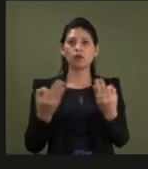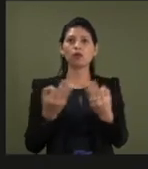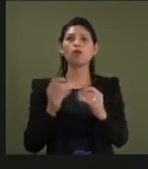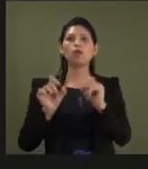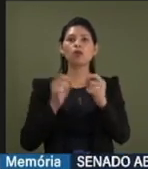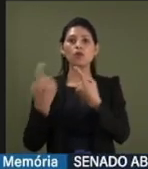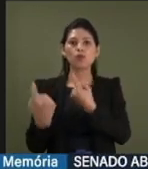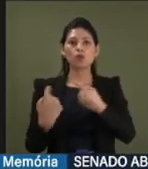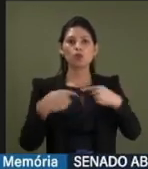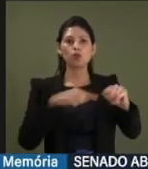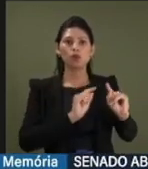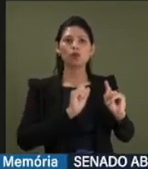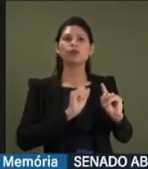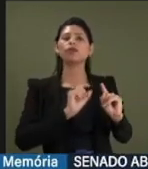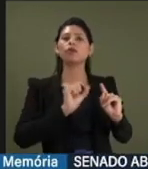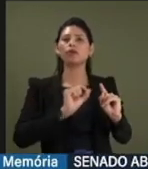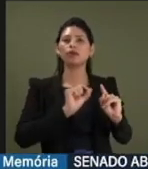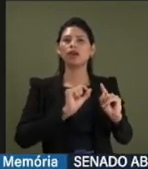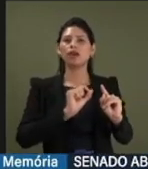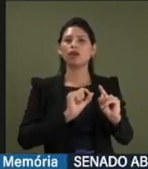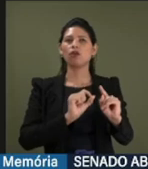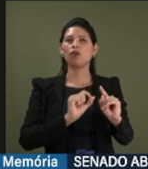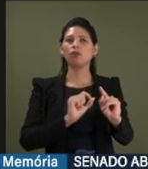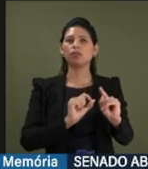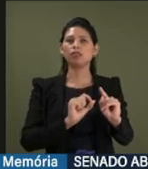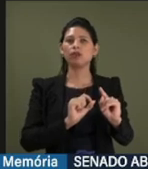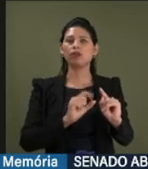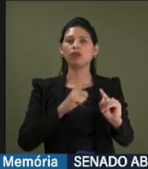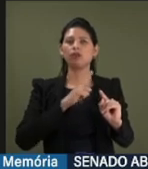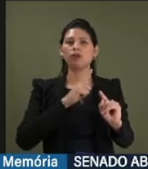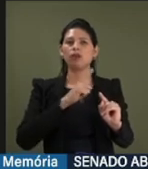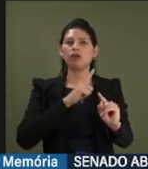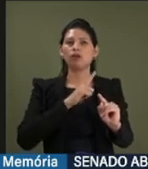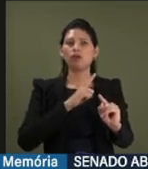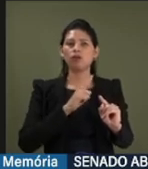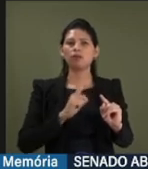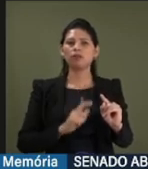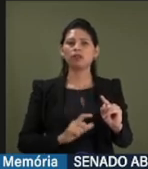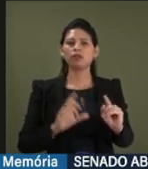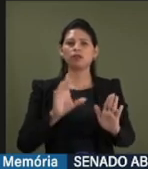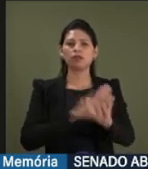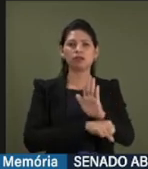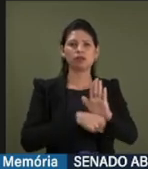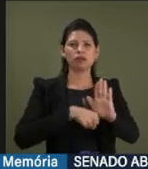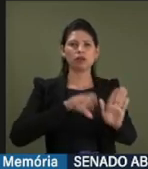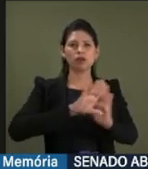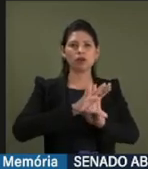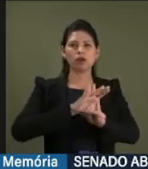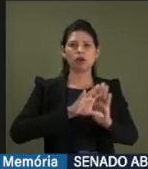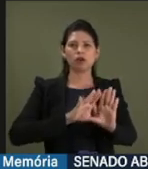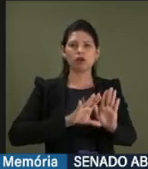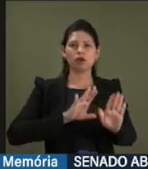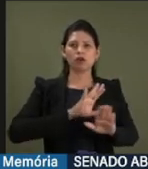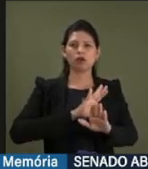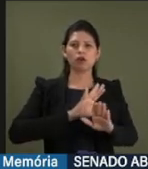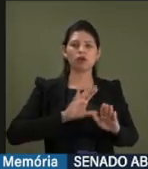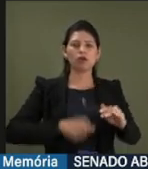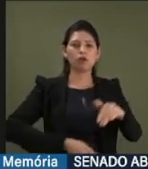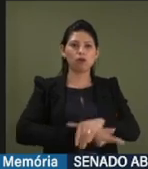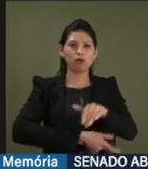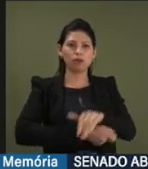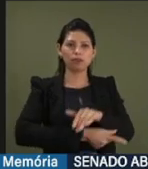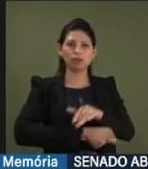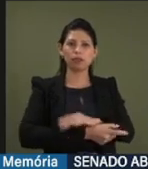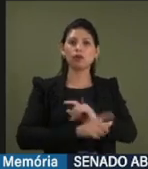à corrupção. Ontem mesmo aprovamos projeto para que se devolva em dobro o corrupto, o dinheiro roubado. Tem que ser punido, tem